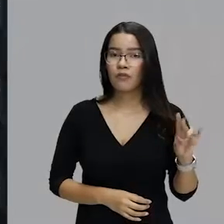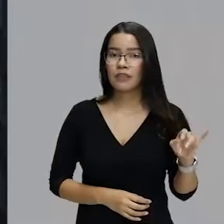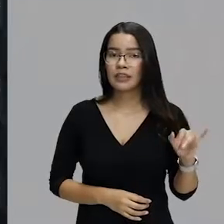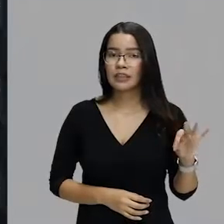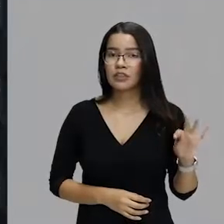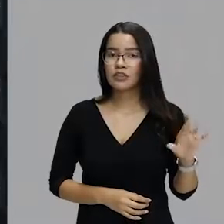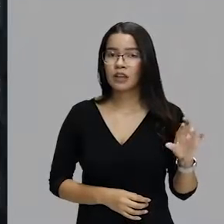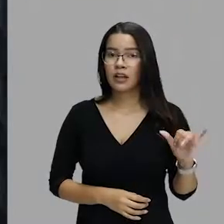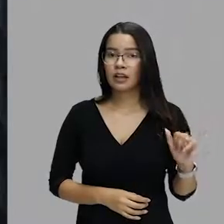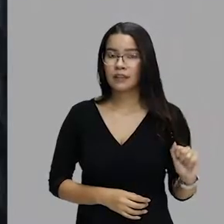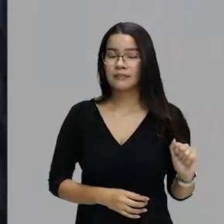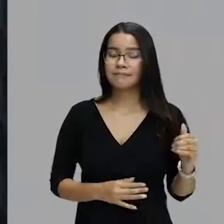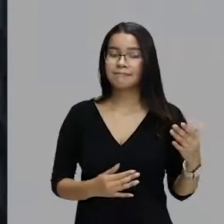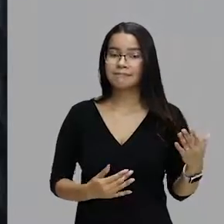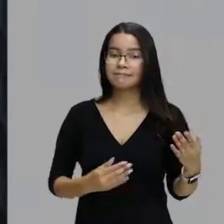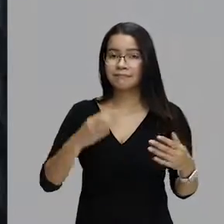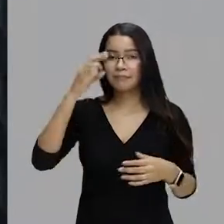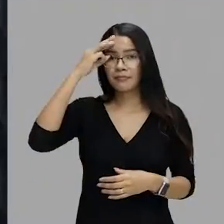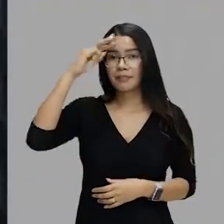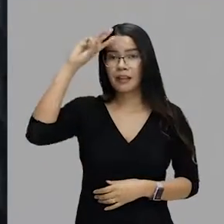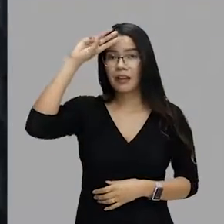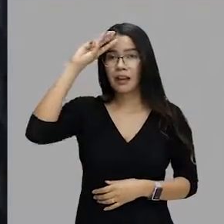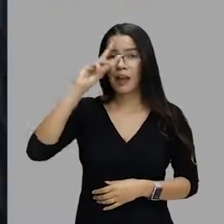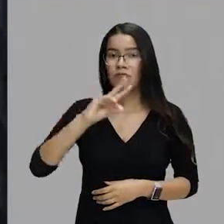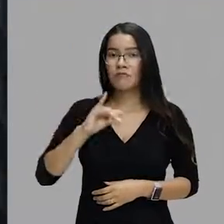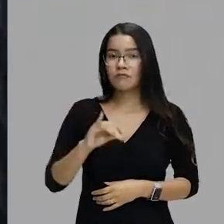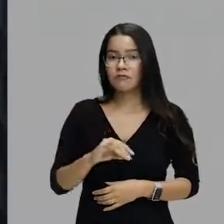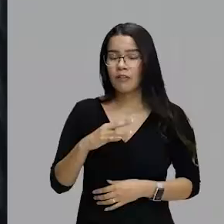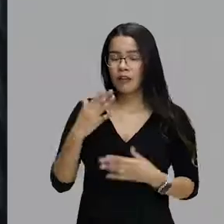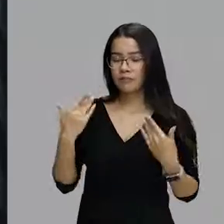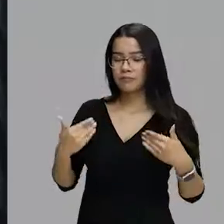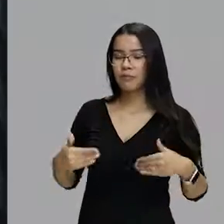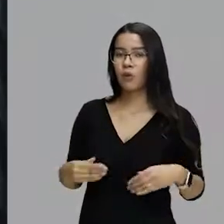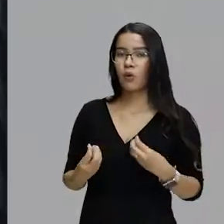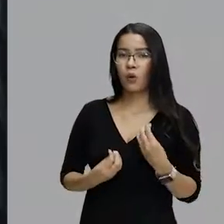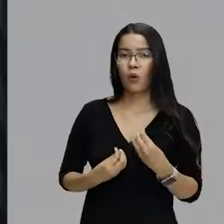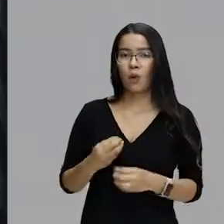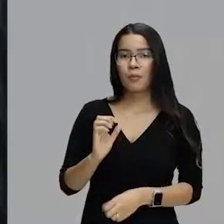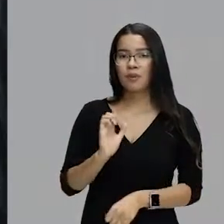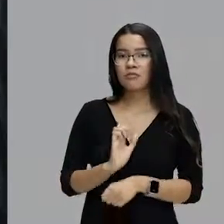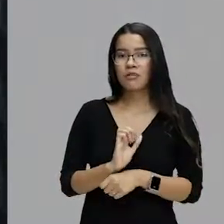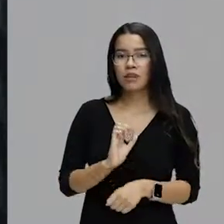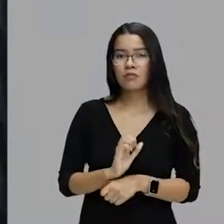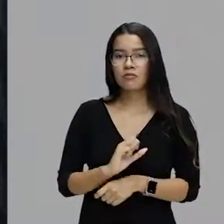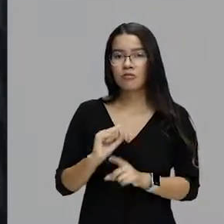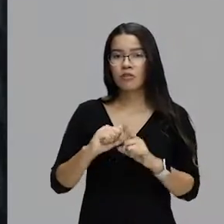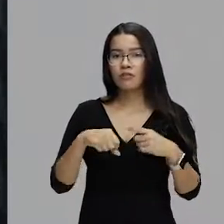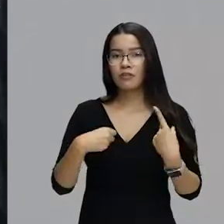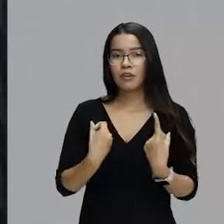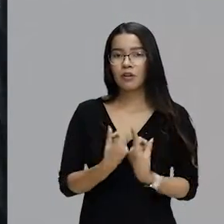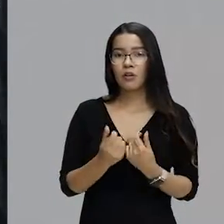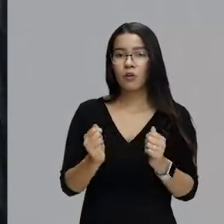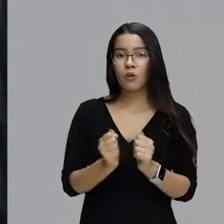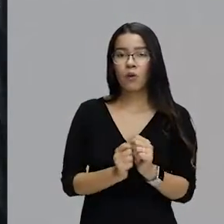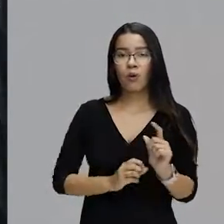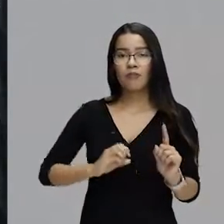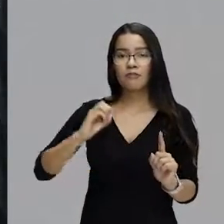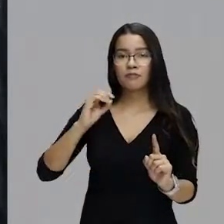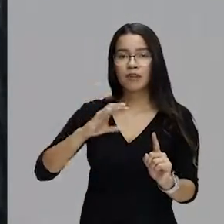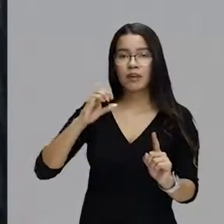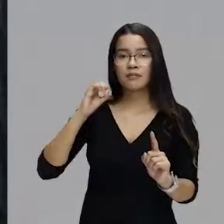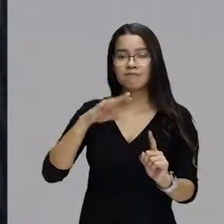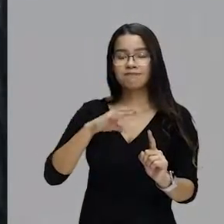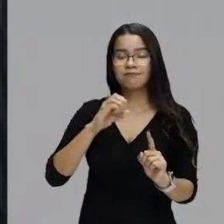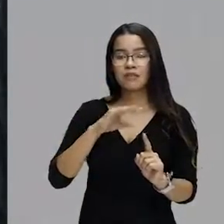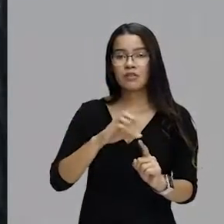soviético. Cuba vai se definir como Estado socialista, certo? Com a influência do comunismo soviético. No